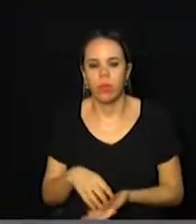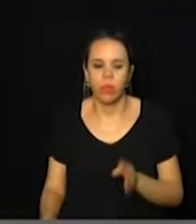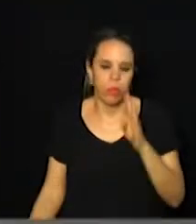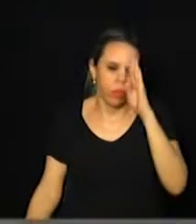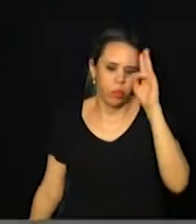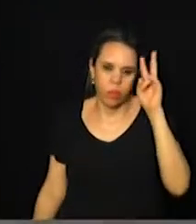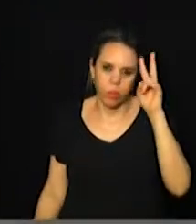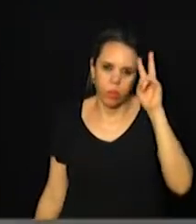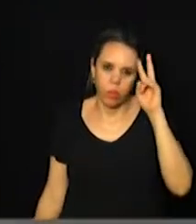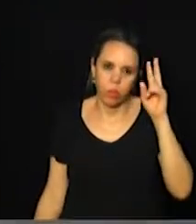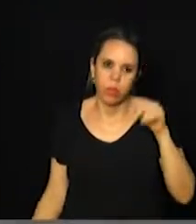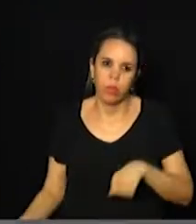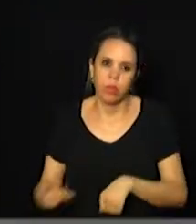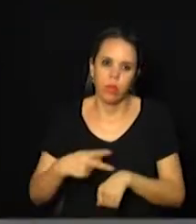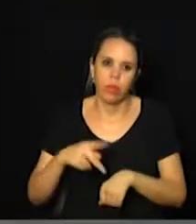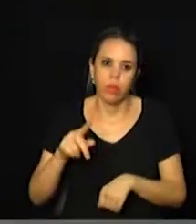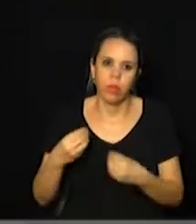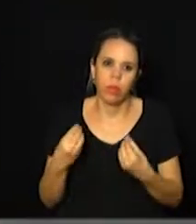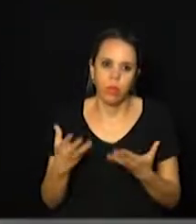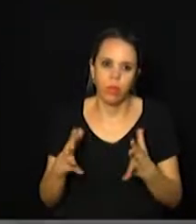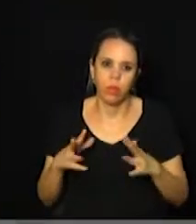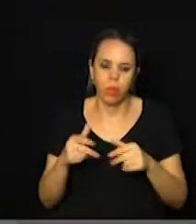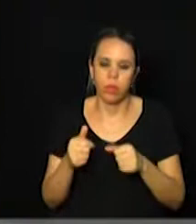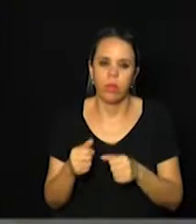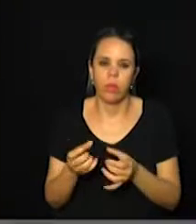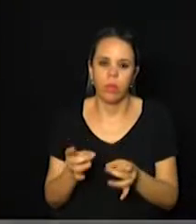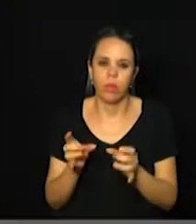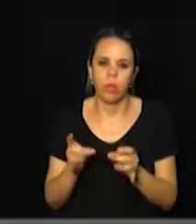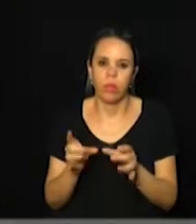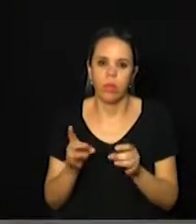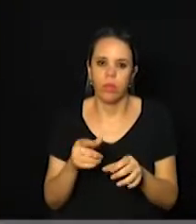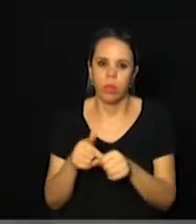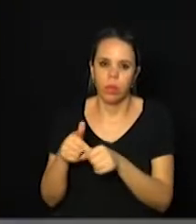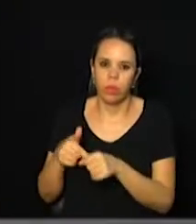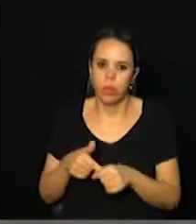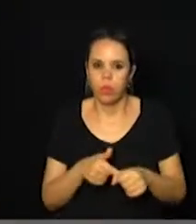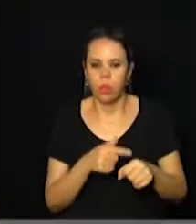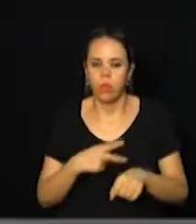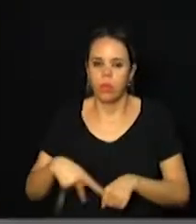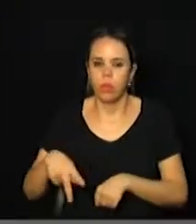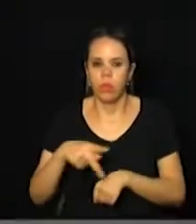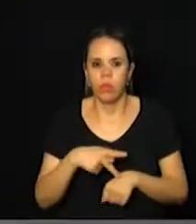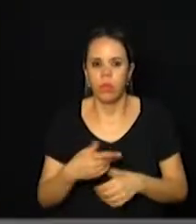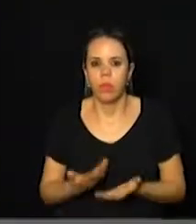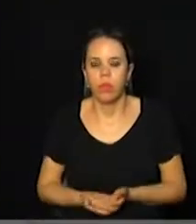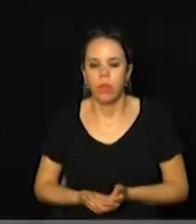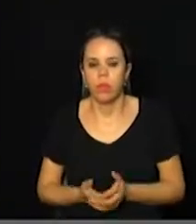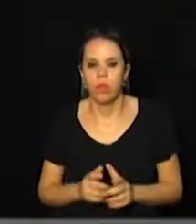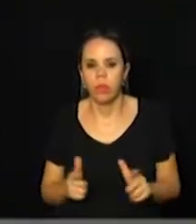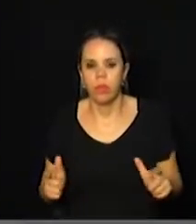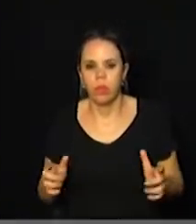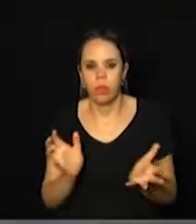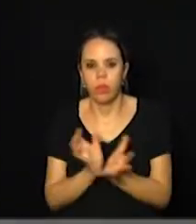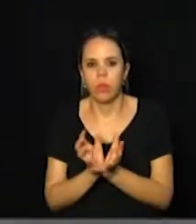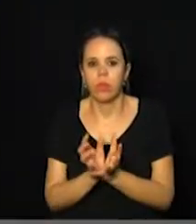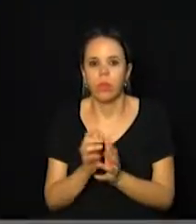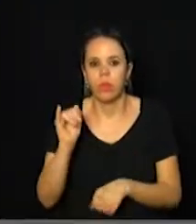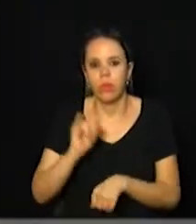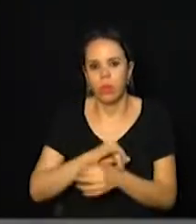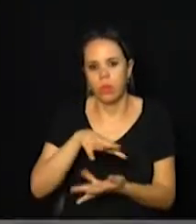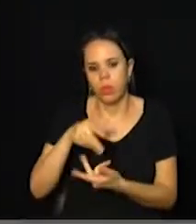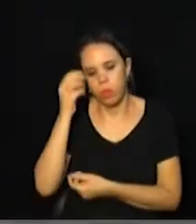história do país porque ele entregar toda revenda de combustível do país e aos grandes grupos internacionais